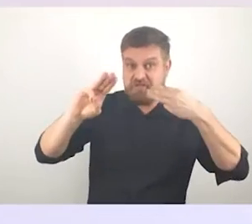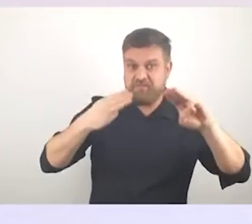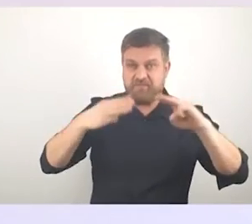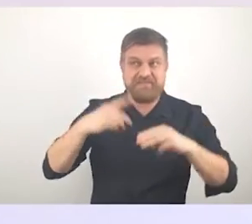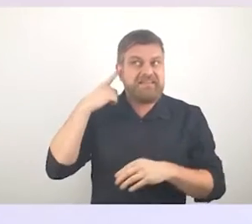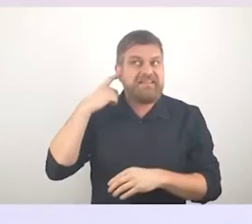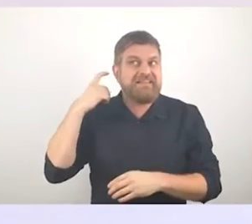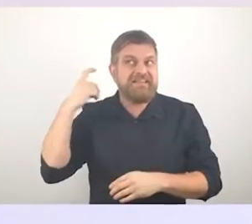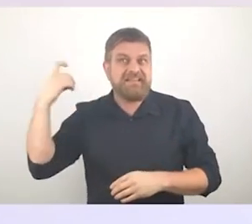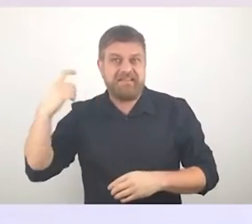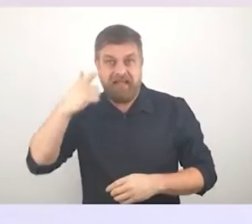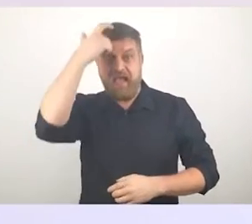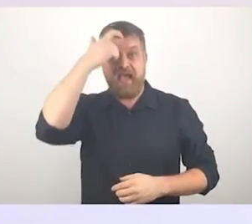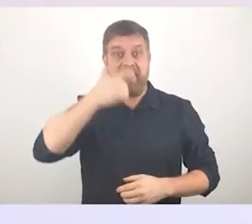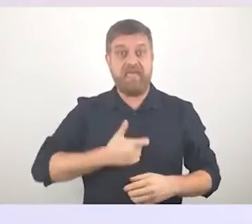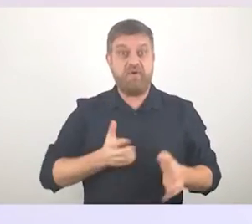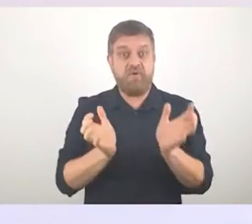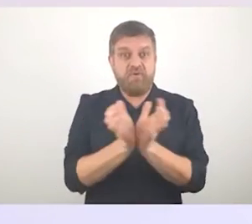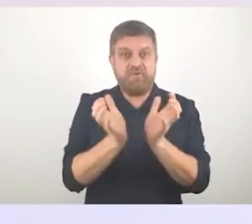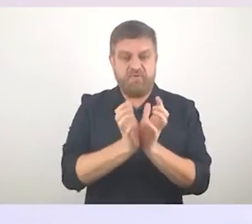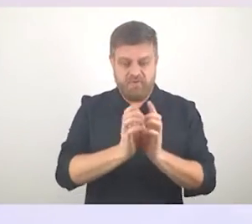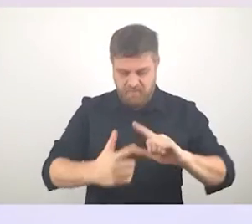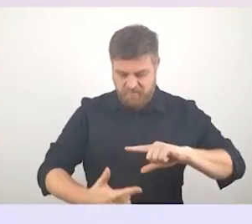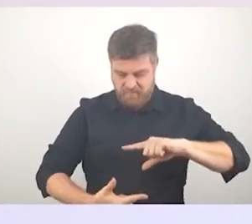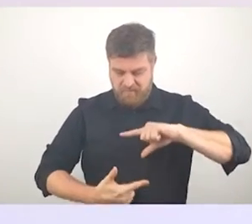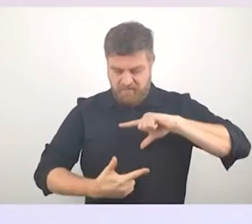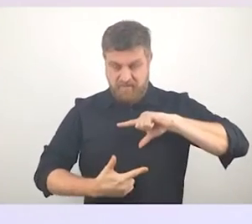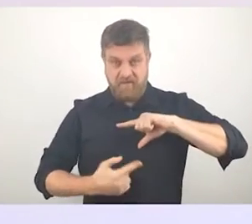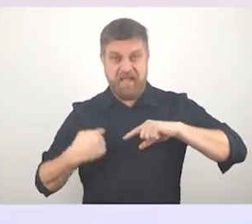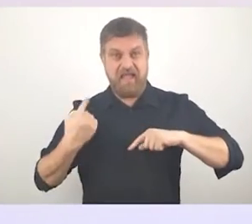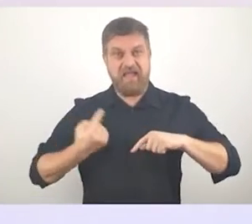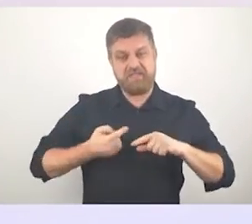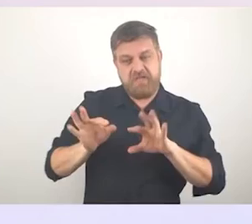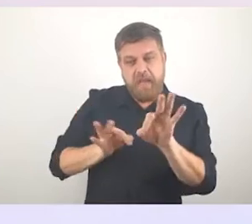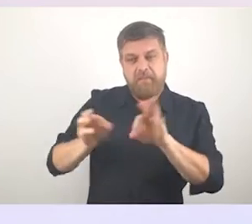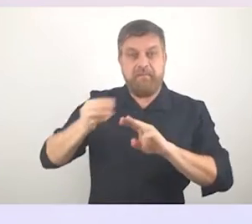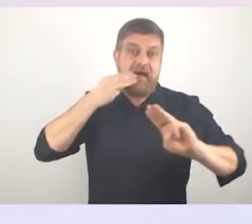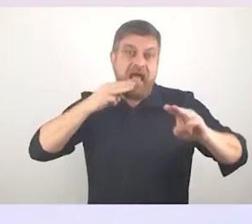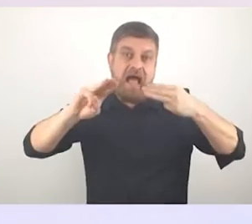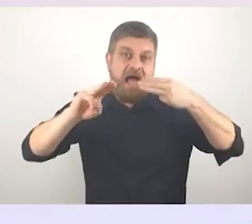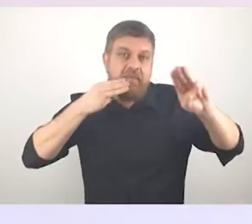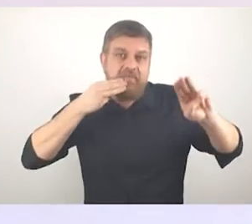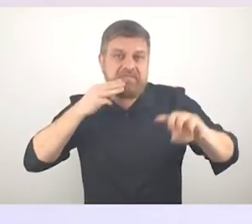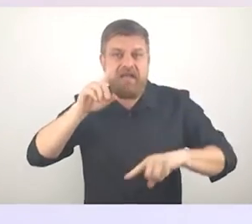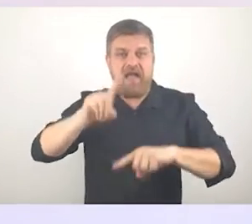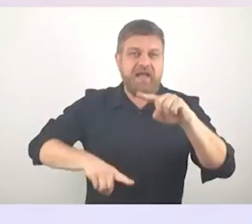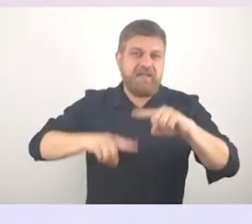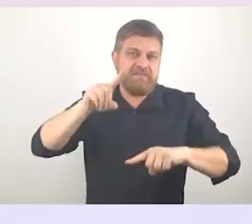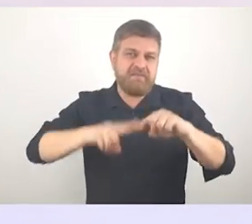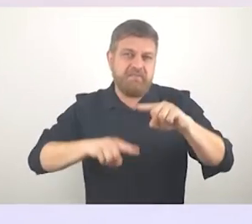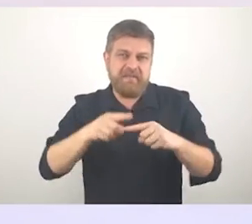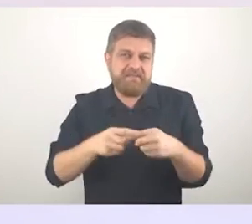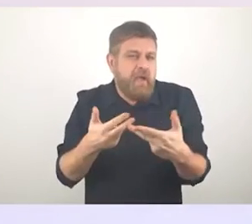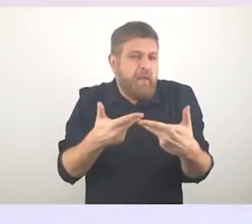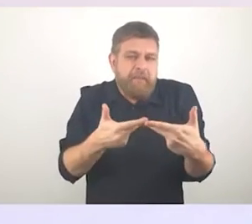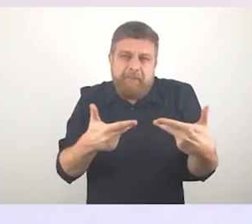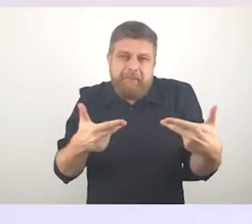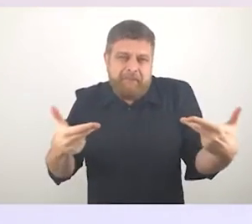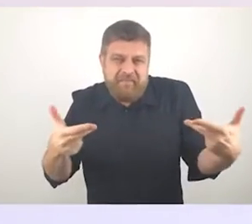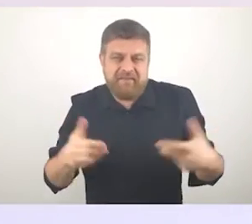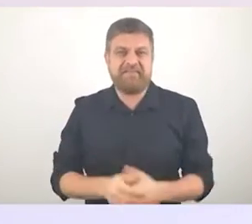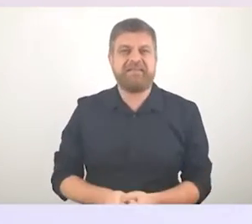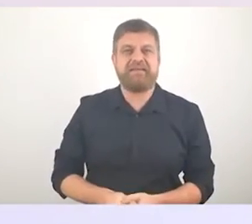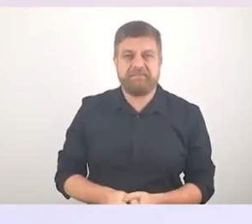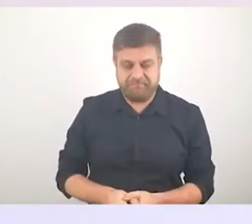musicais. Eu sou do grupo Escalafobéticos, que a gente faz música com instrumentos musicais feitos a partir de objetos